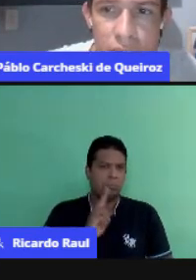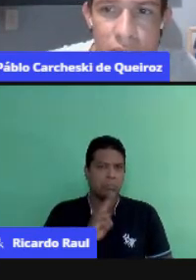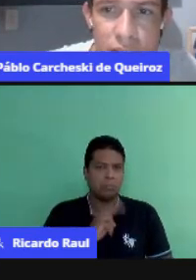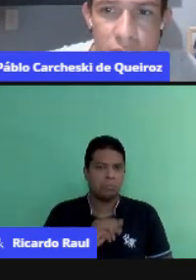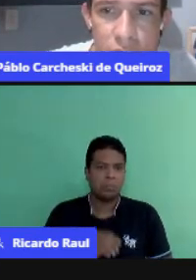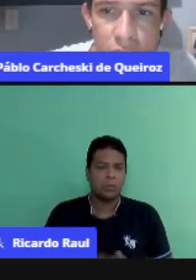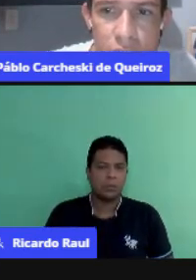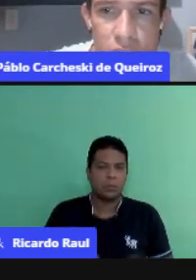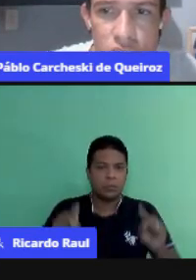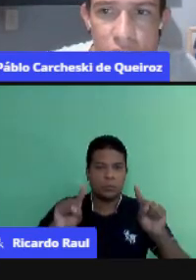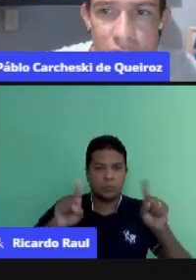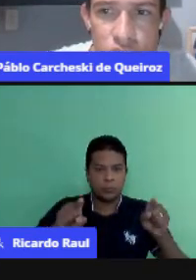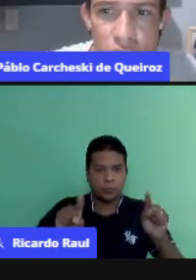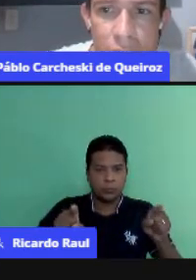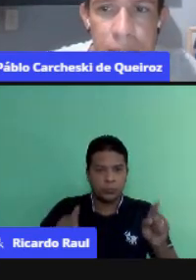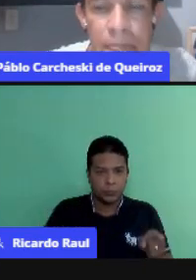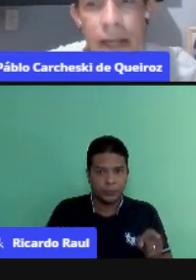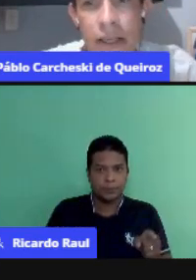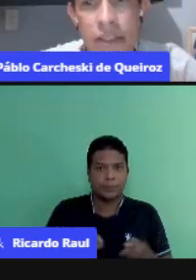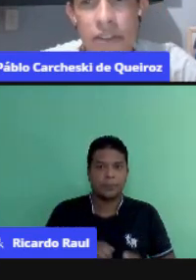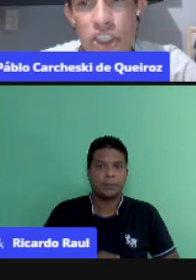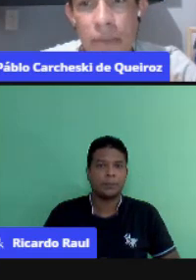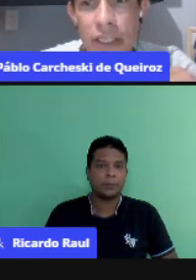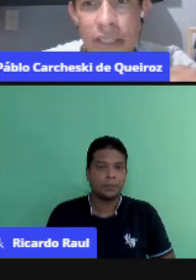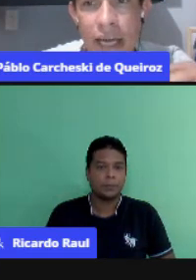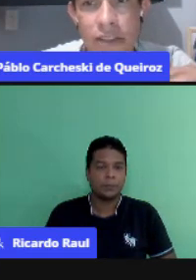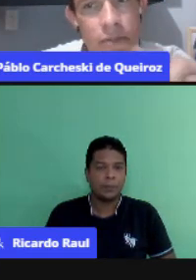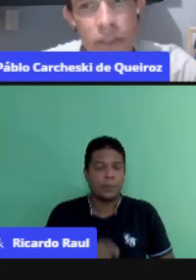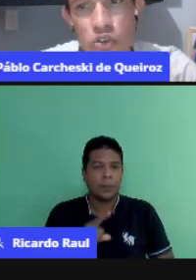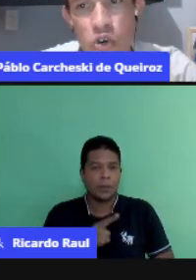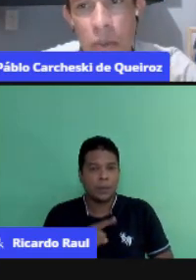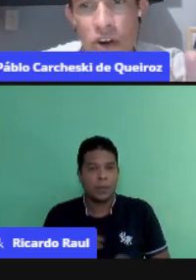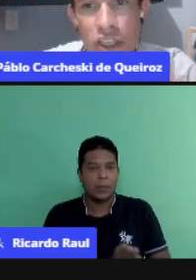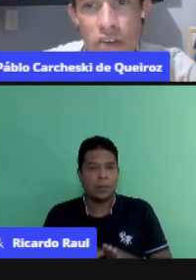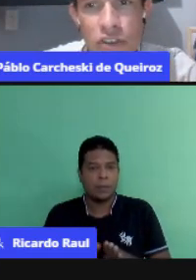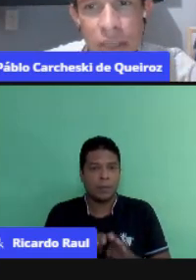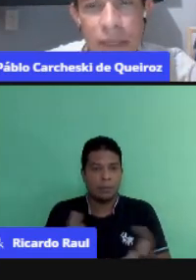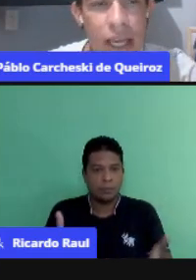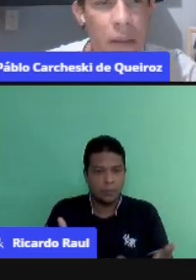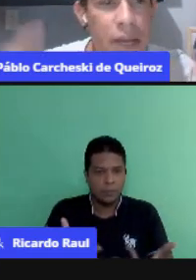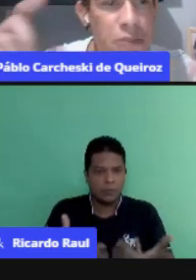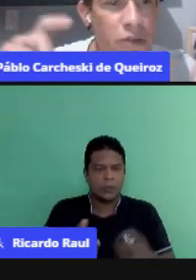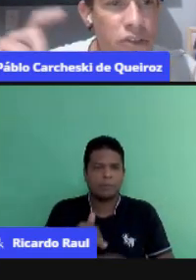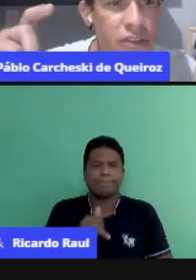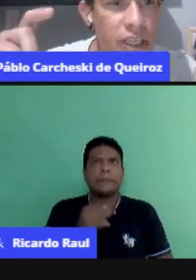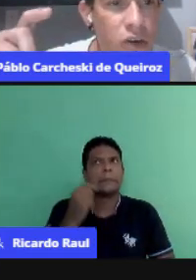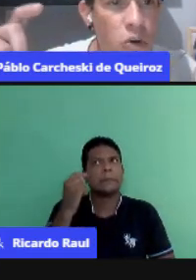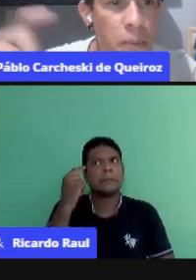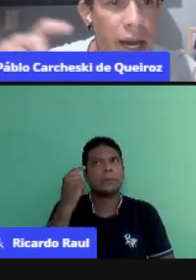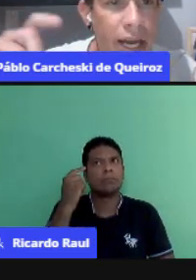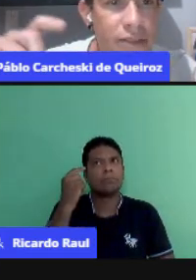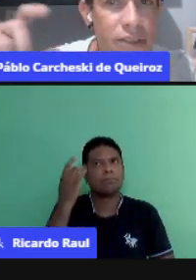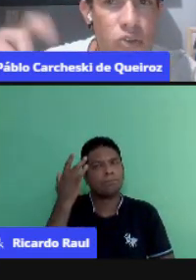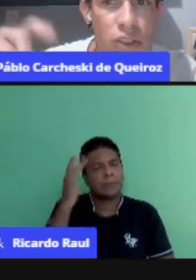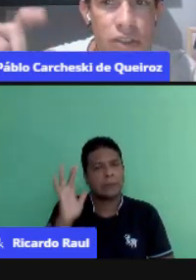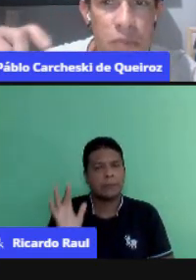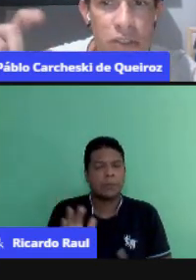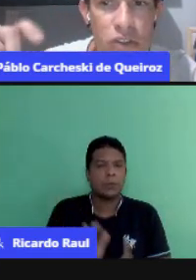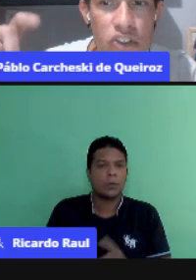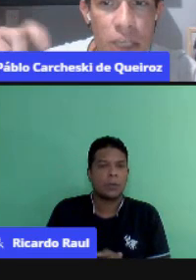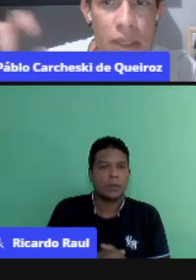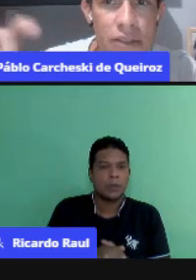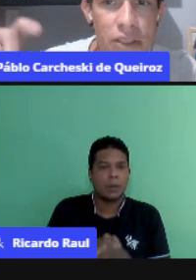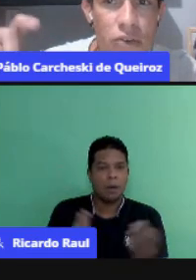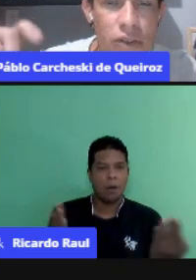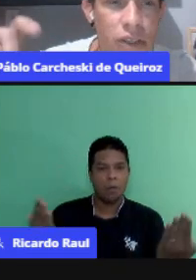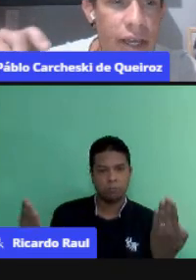2 maneiras aqui de relacionar. Existe habilidades, me desculpa agora, não vou saber, que ela pede para você comparar se 2